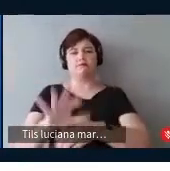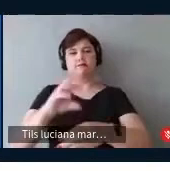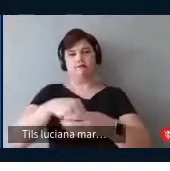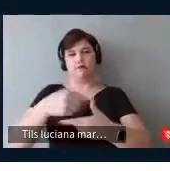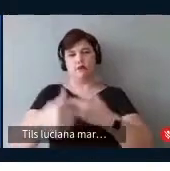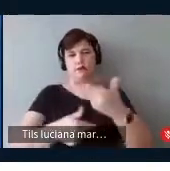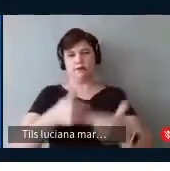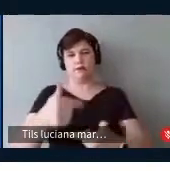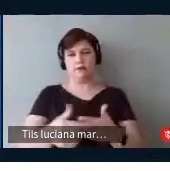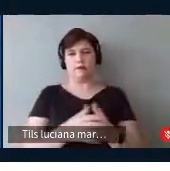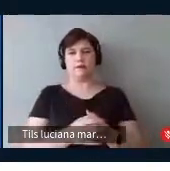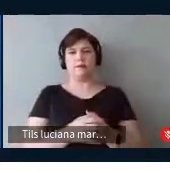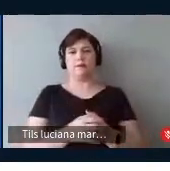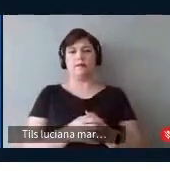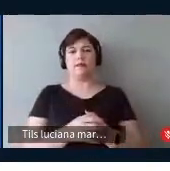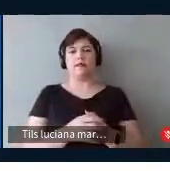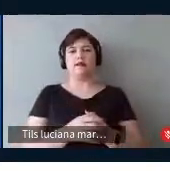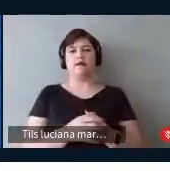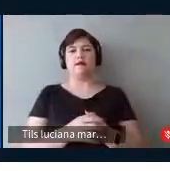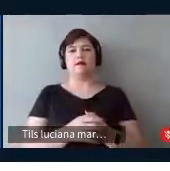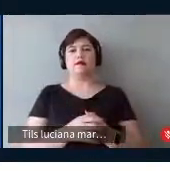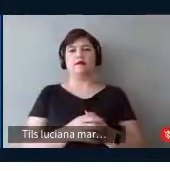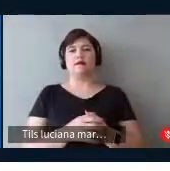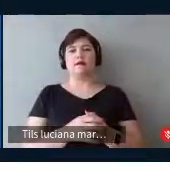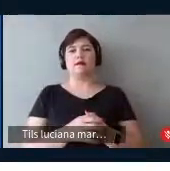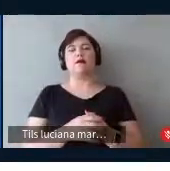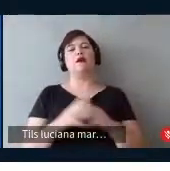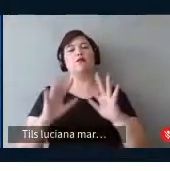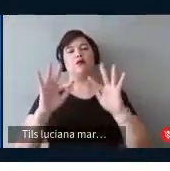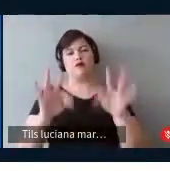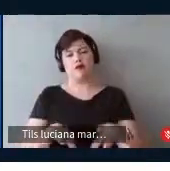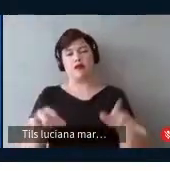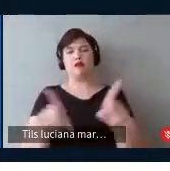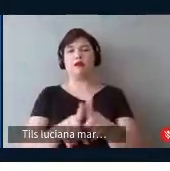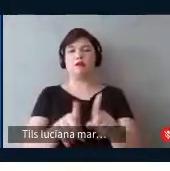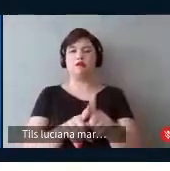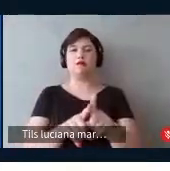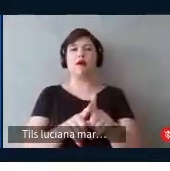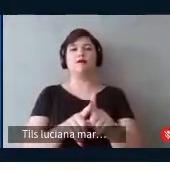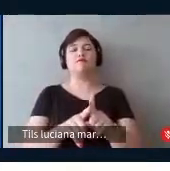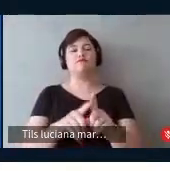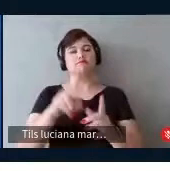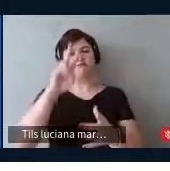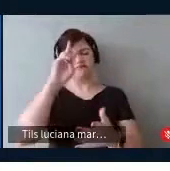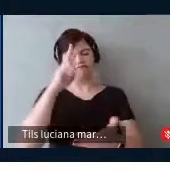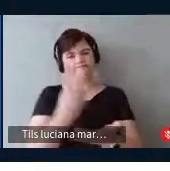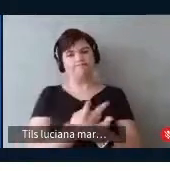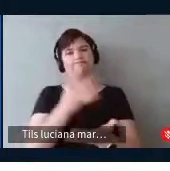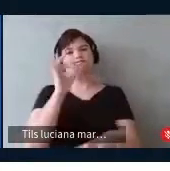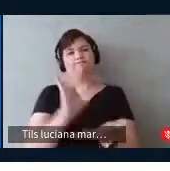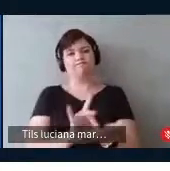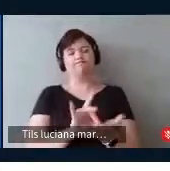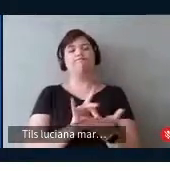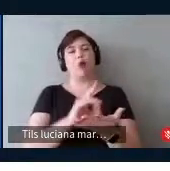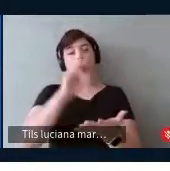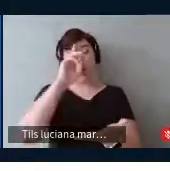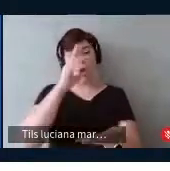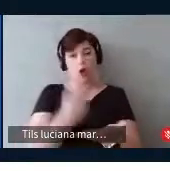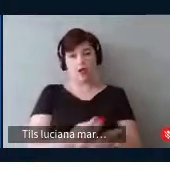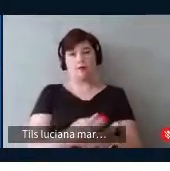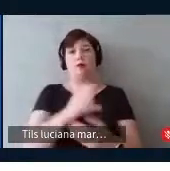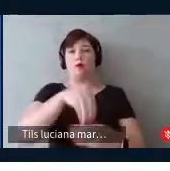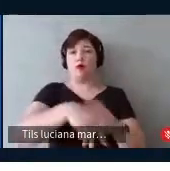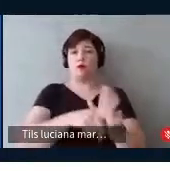trabalho. E que, por fim, o reconhecimento do intérprete enquanto profissional, para além